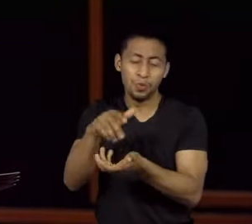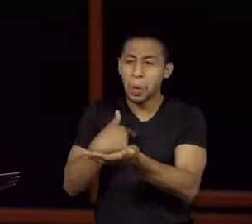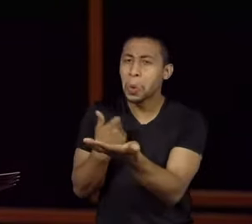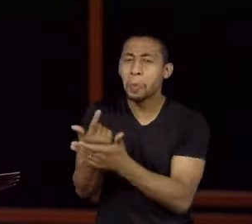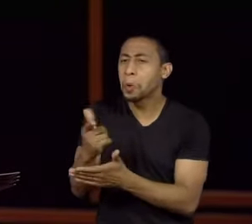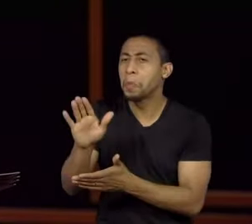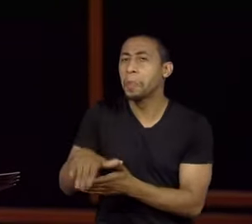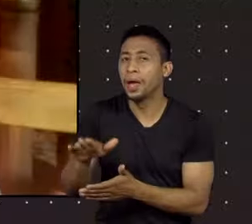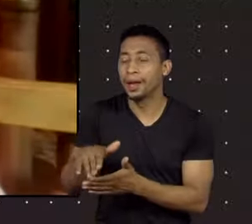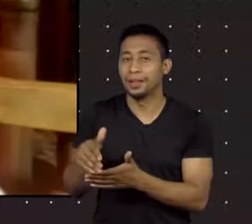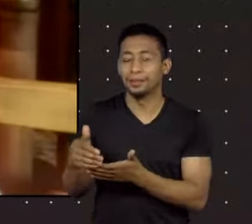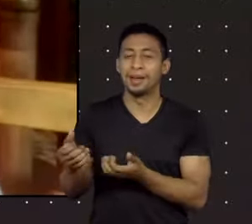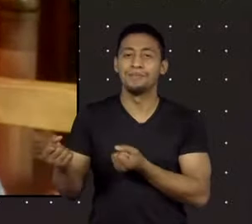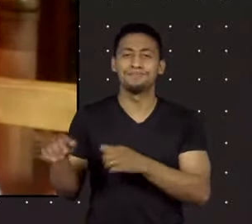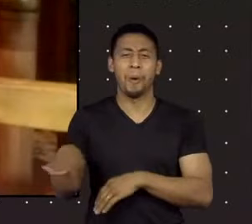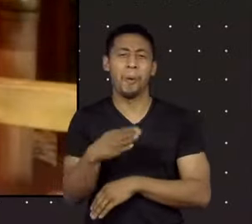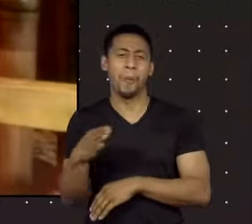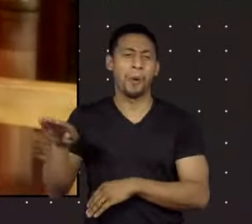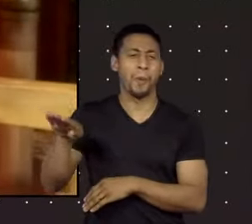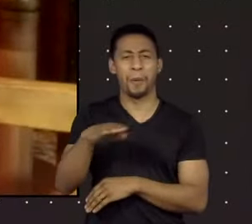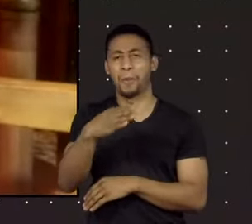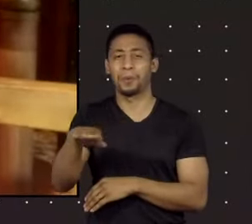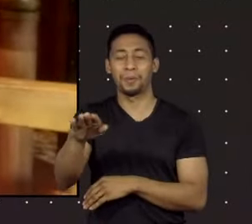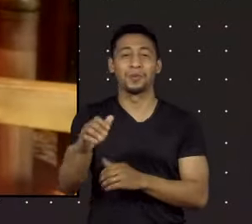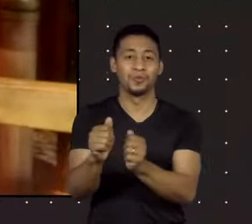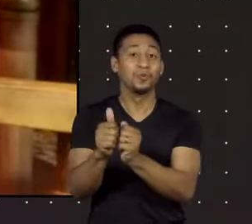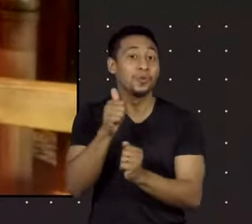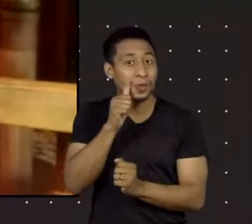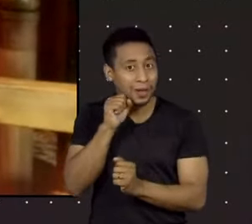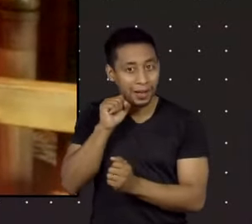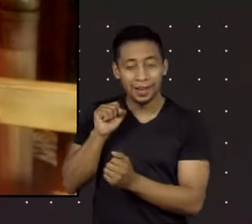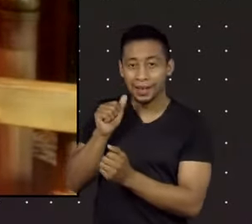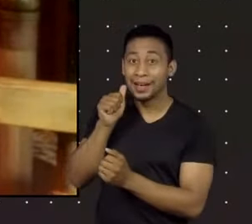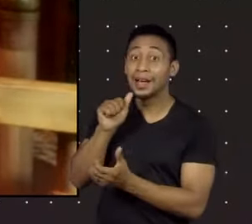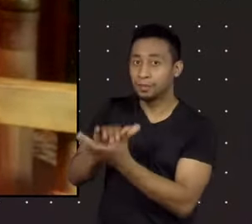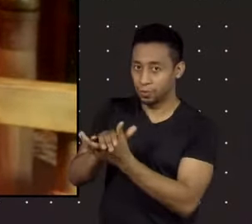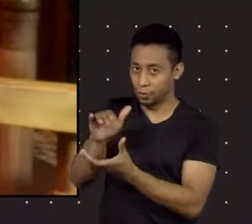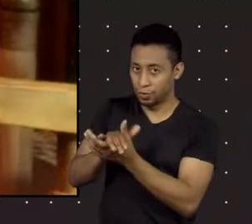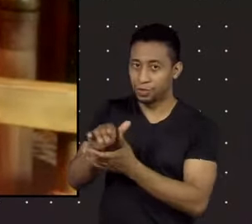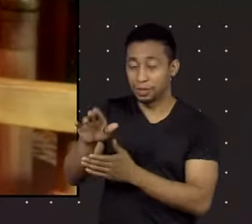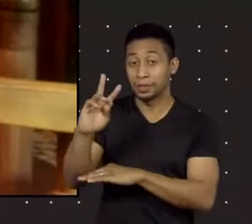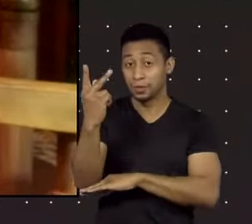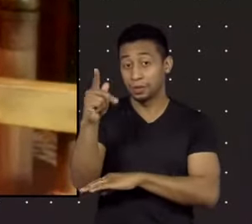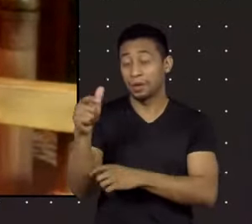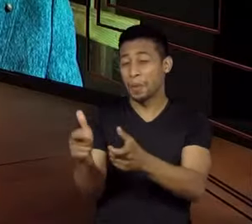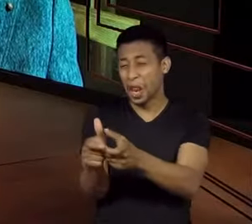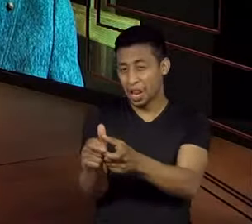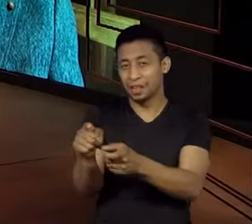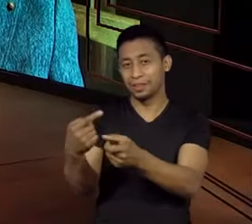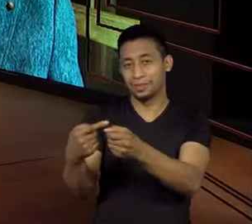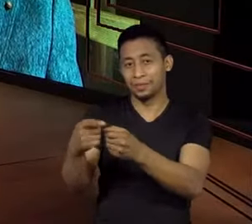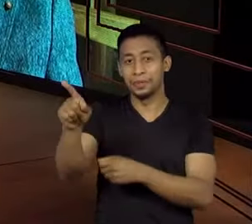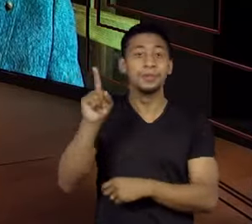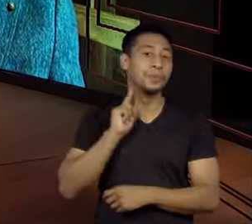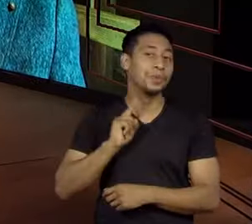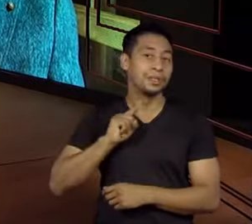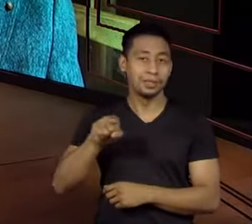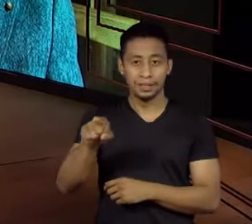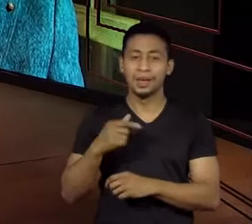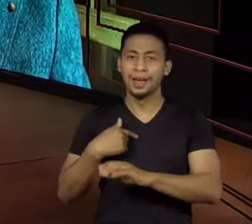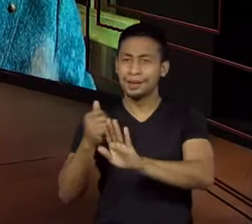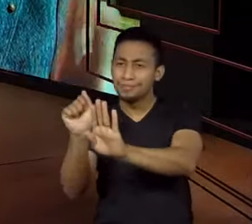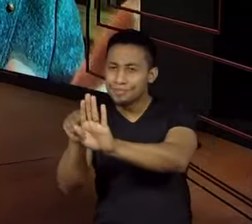foi com a mulher dele pelo interior de Minas, se hospedava em pensõezinhas no interior de Minas, e ia batendo de